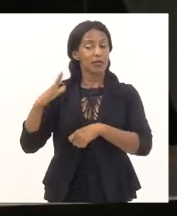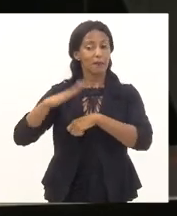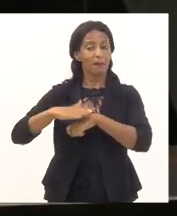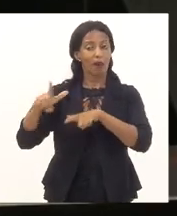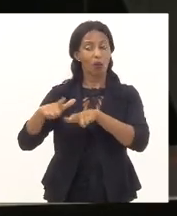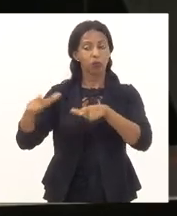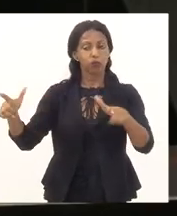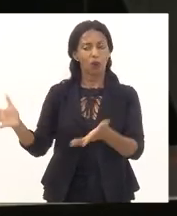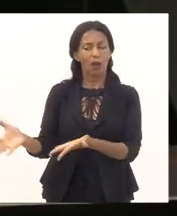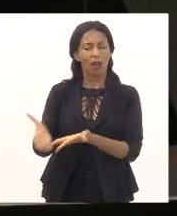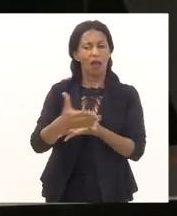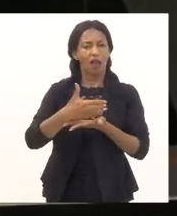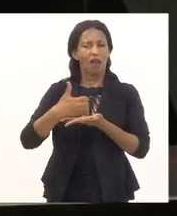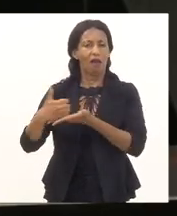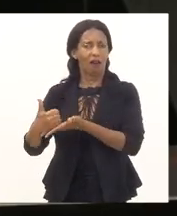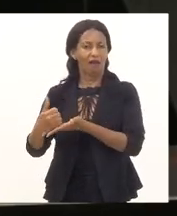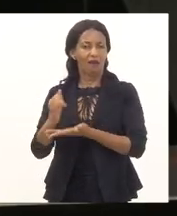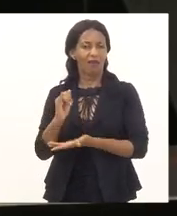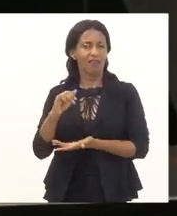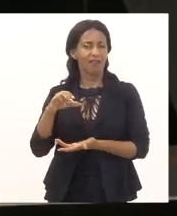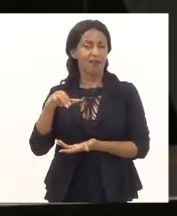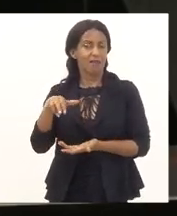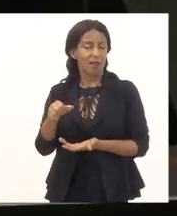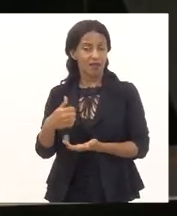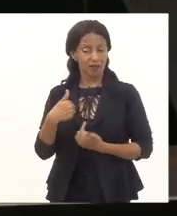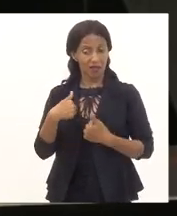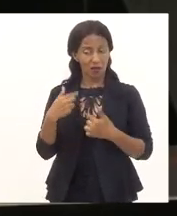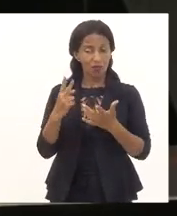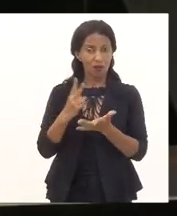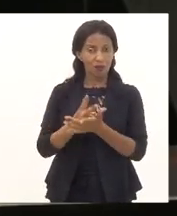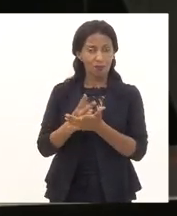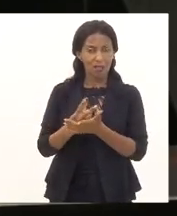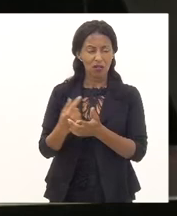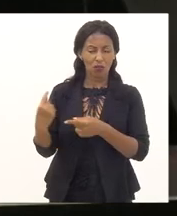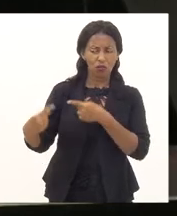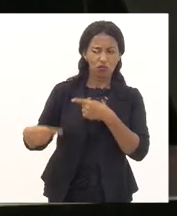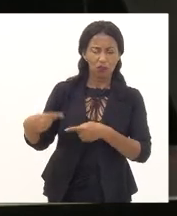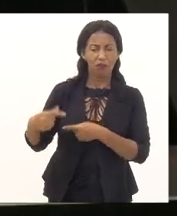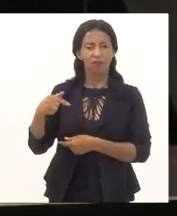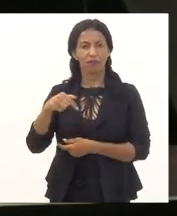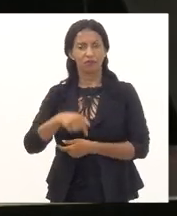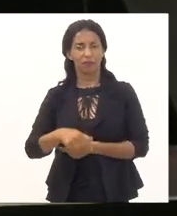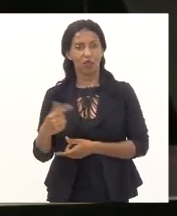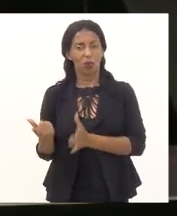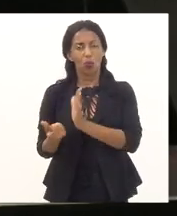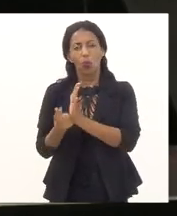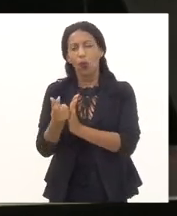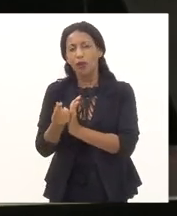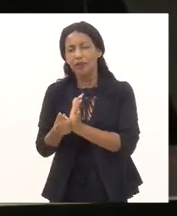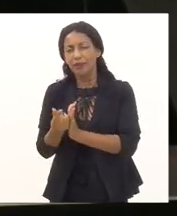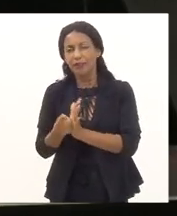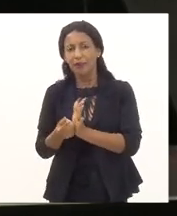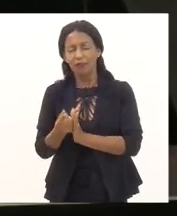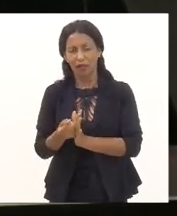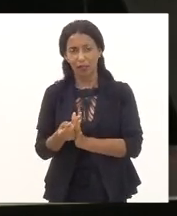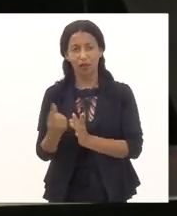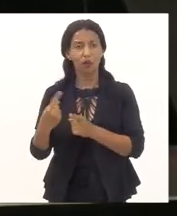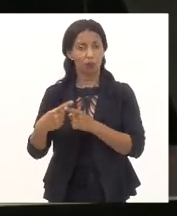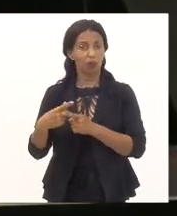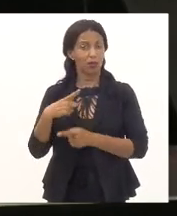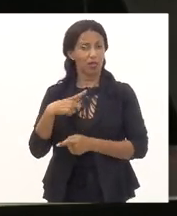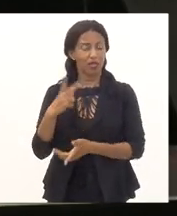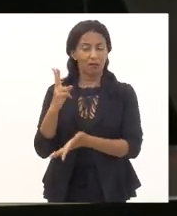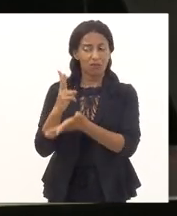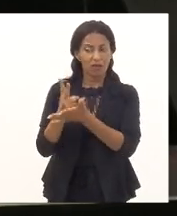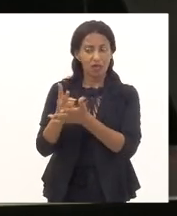maior arrecadação do ICMS. Eu mesma, quando debati aqui o orçamento, porque tenho